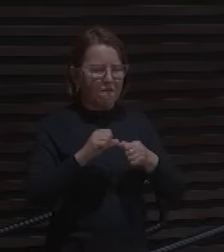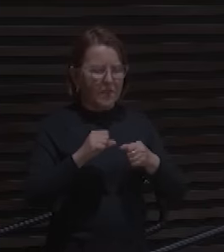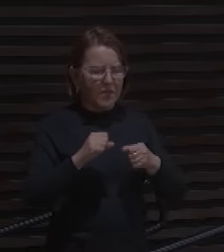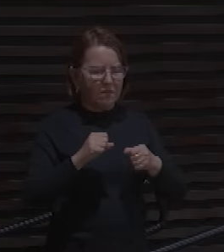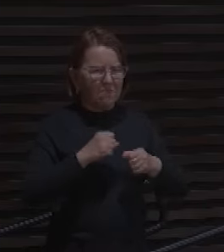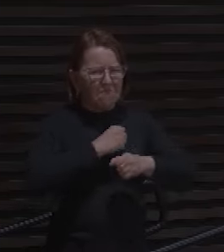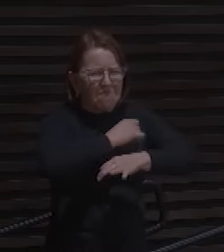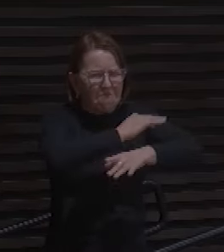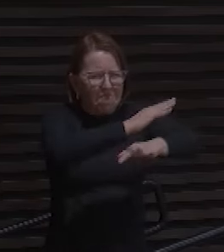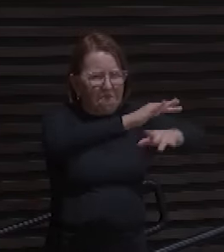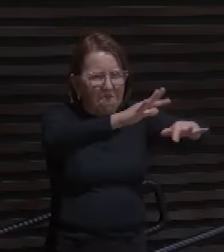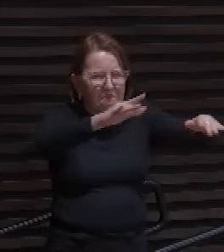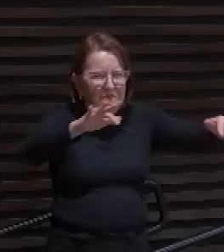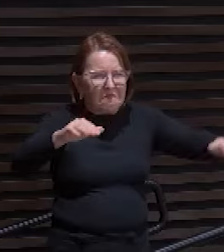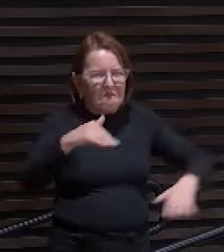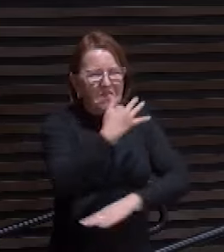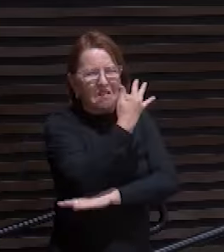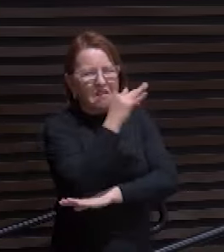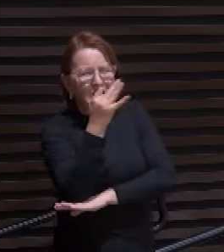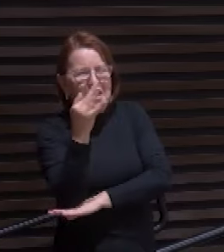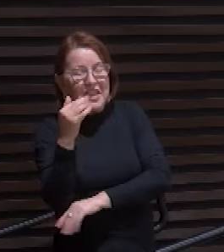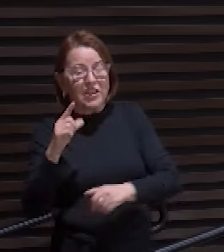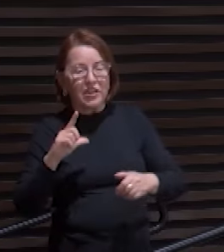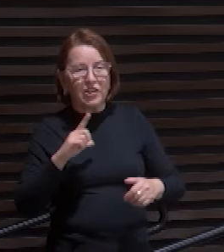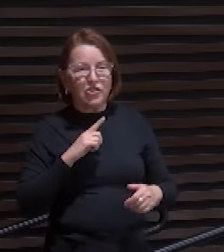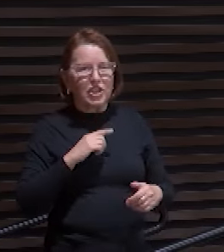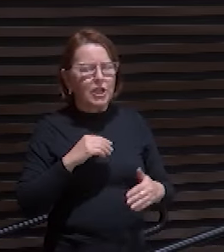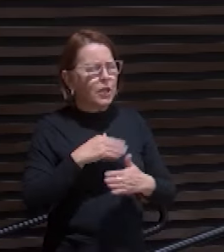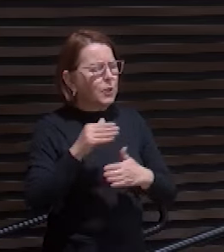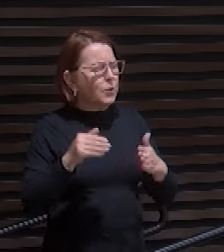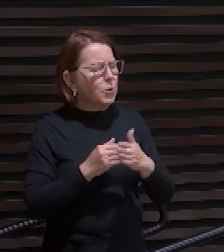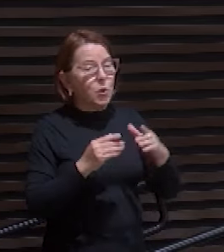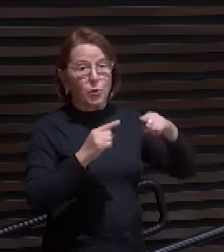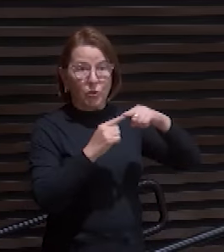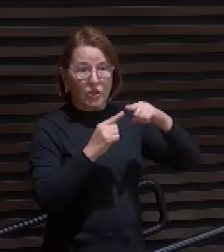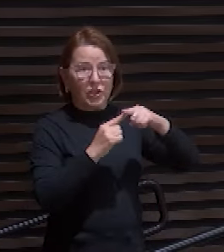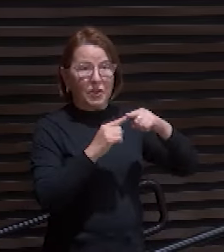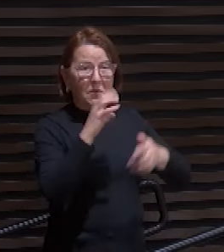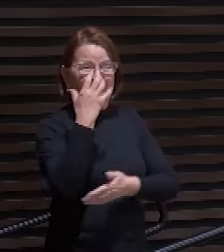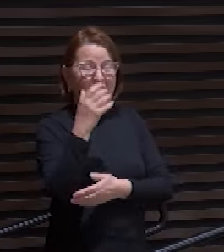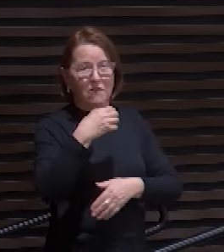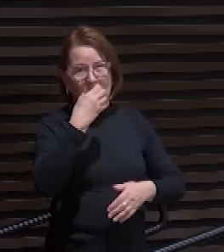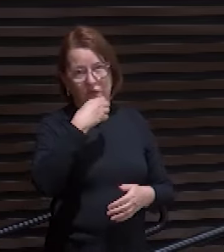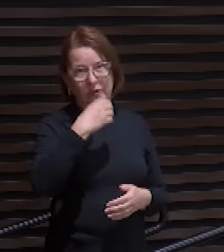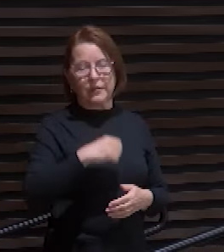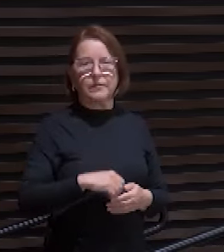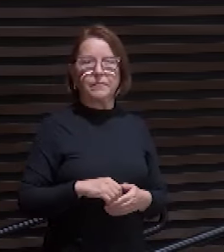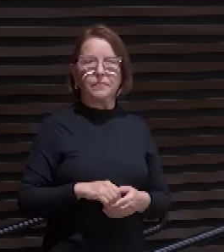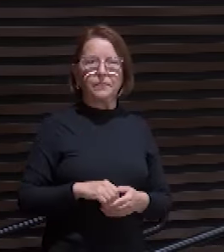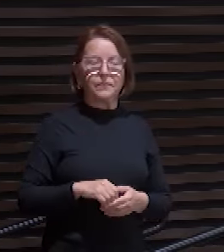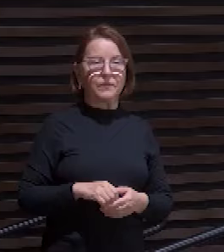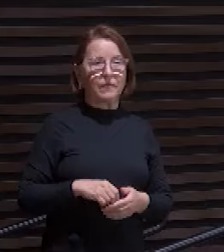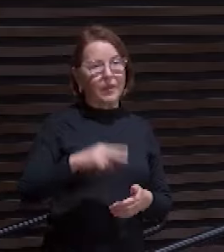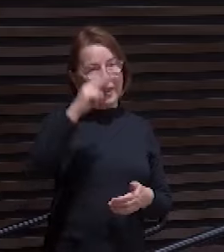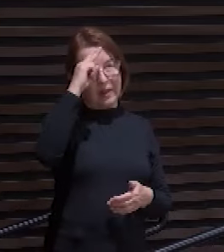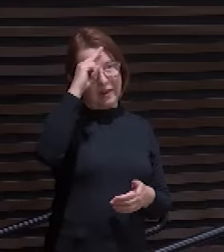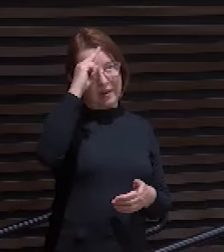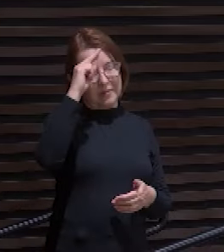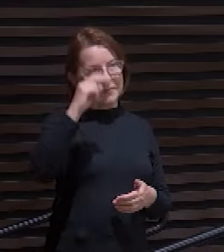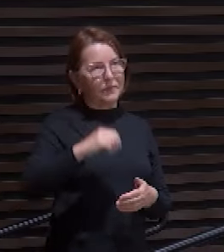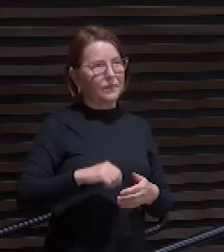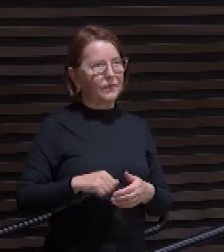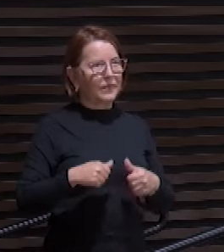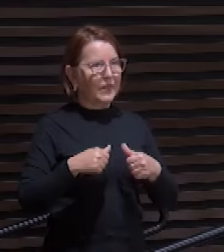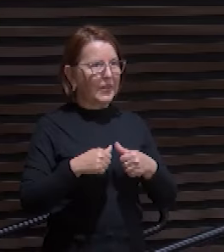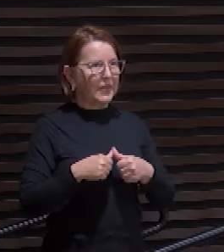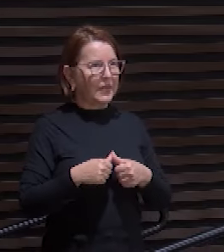que continha todo tipo de árvore frutífera. Lembre-se que